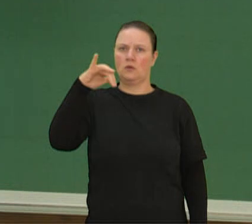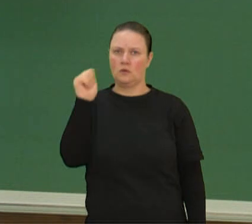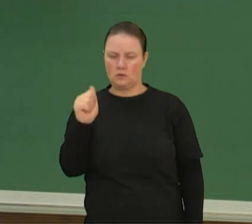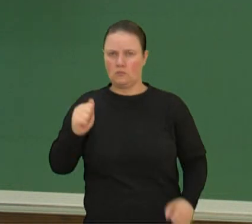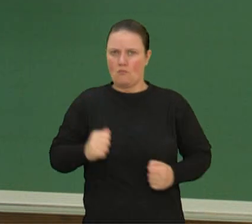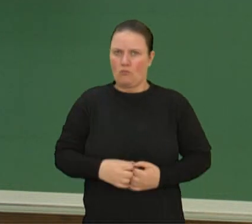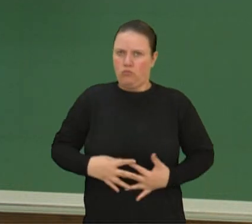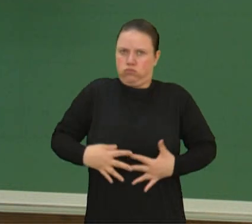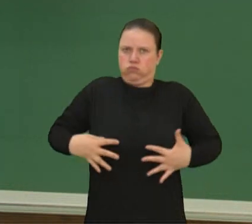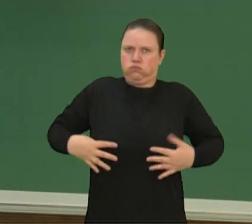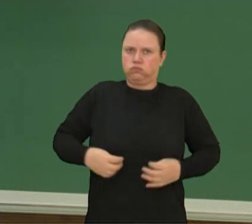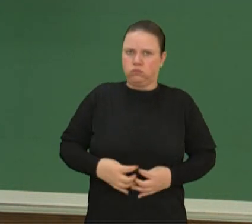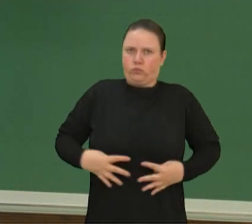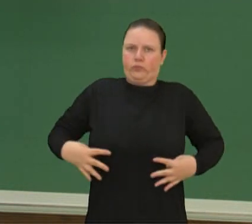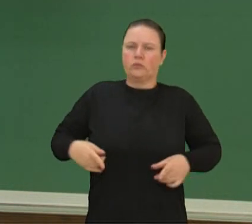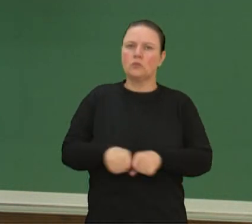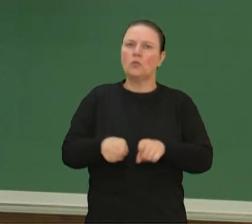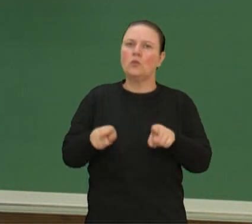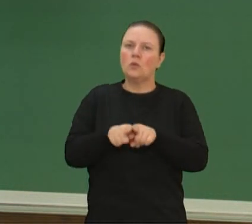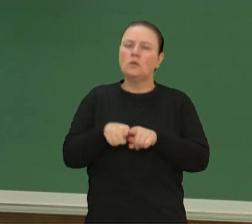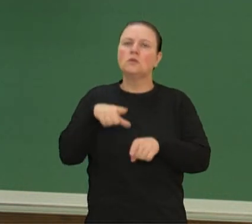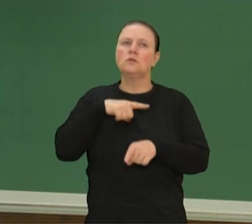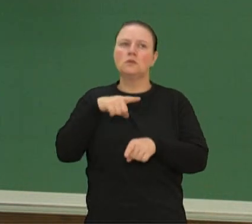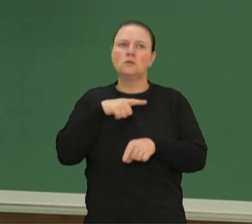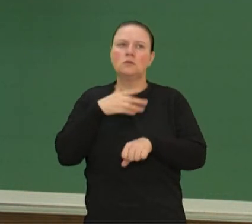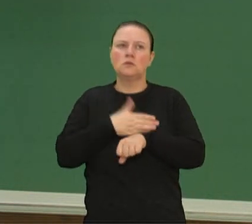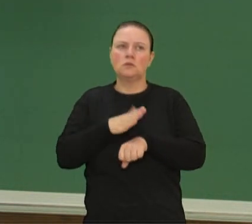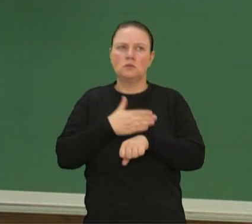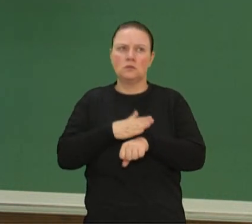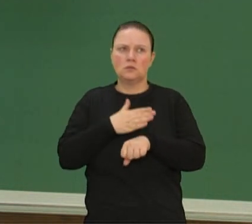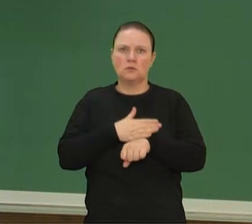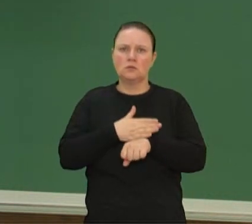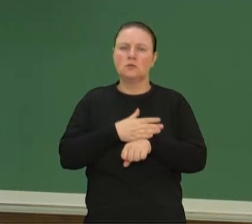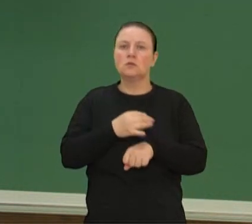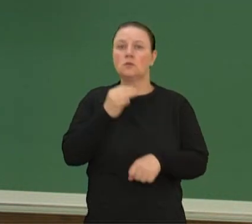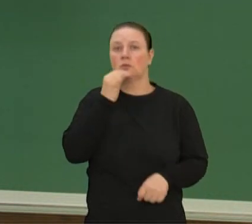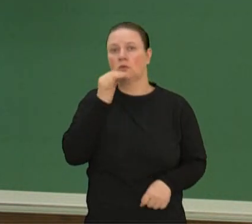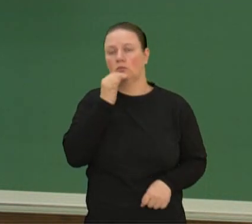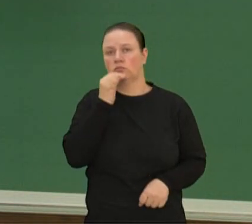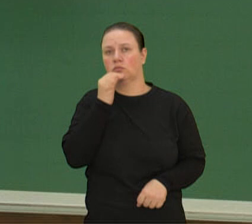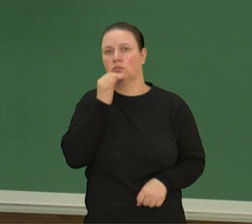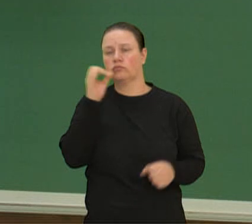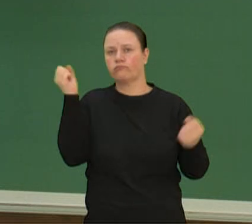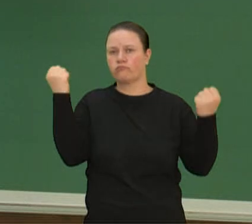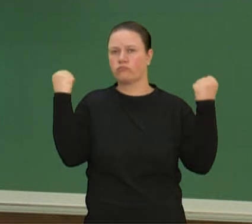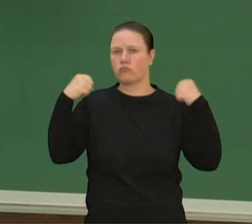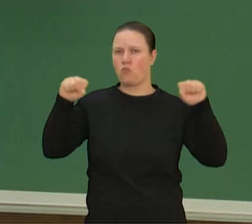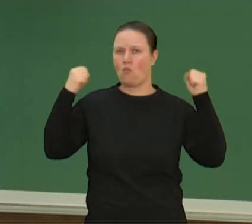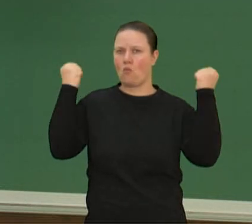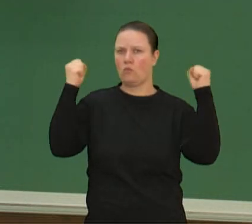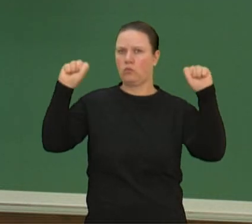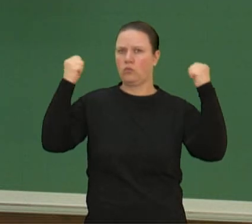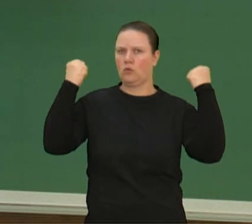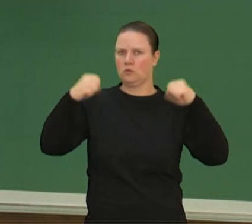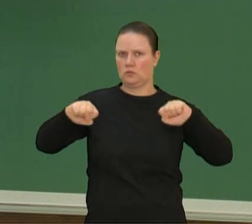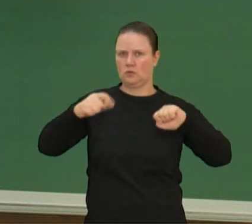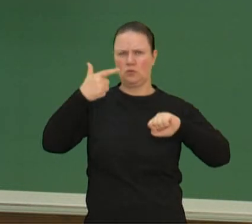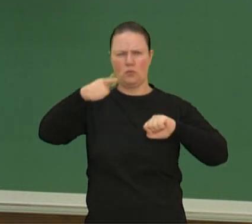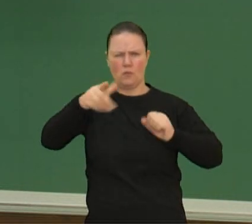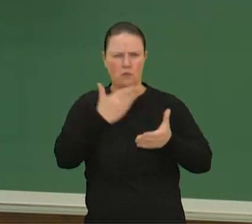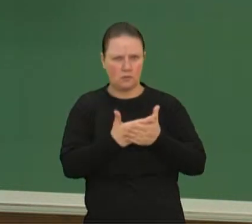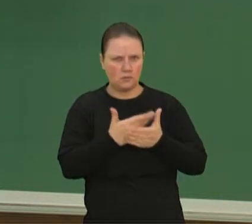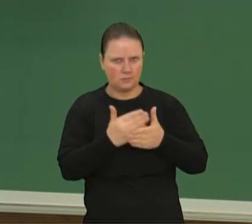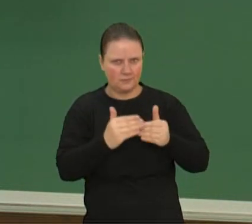E também nós temos o treino com cargas externas mensuráveis, no caso, a musculação. Vamos falar sobre musculação em uma outra